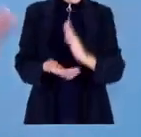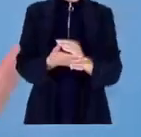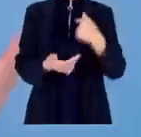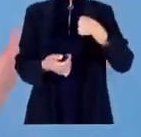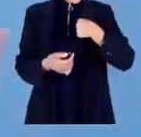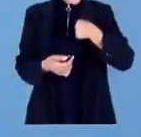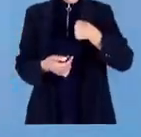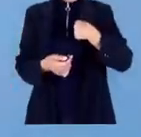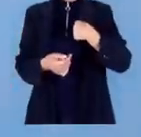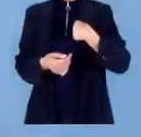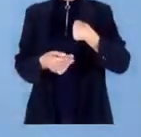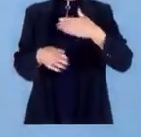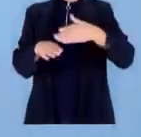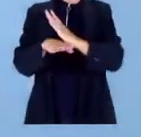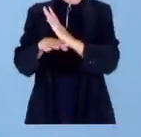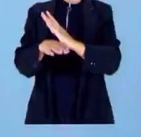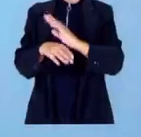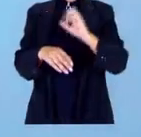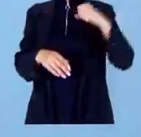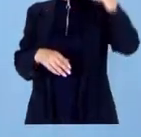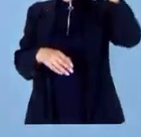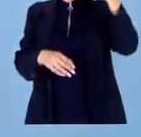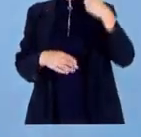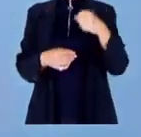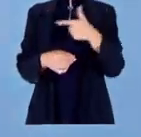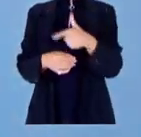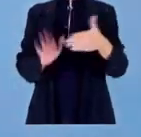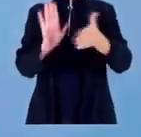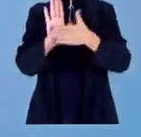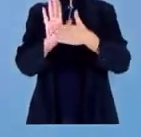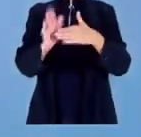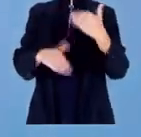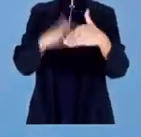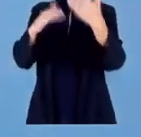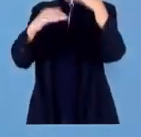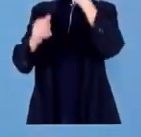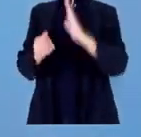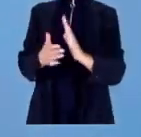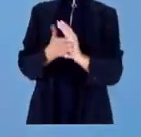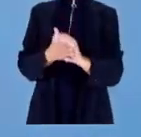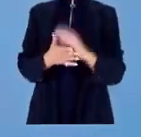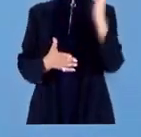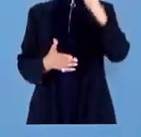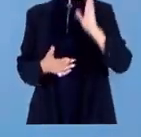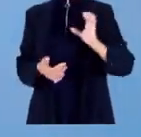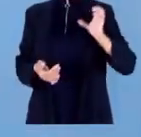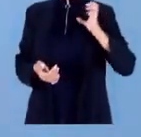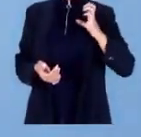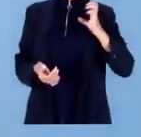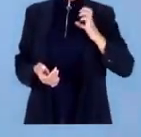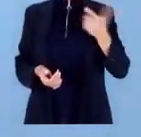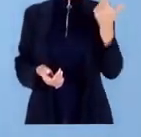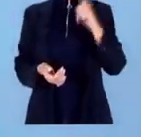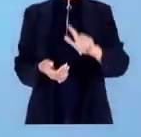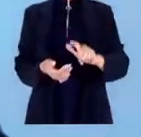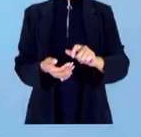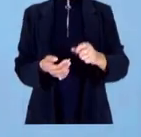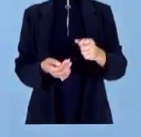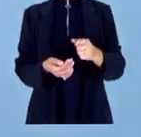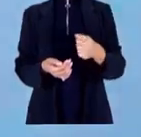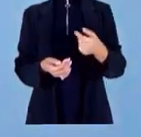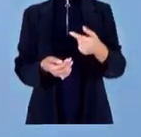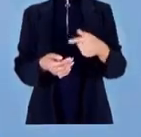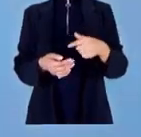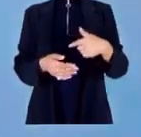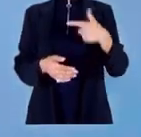lá no Senado Eu sei disso e não apresenta uma proposta desenvolvimento para o Brasil o Brasil é muito rico ele tem condições de garantir